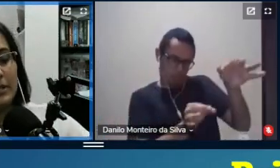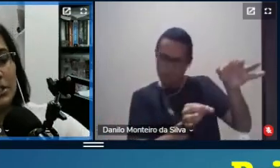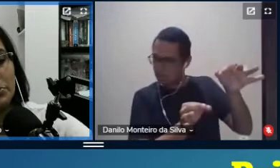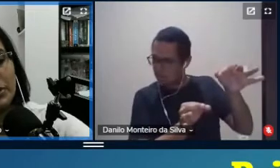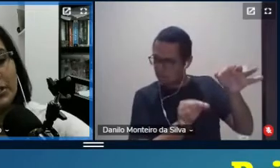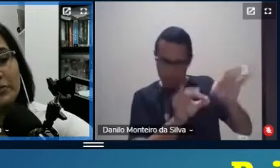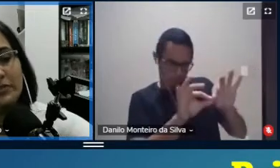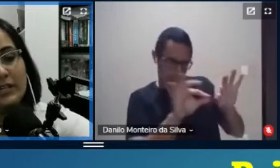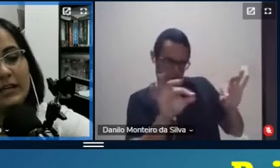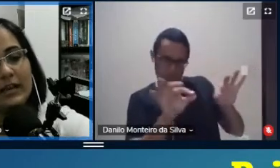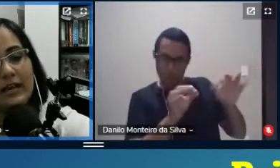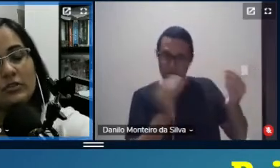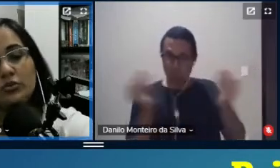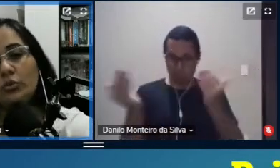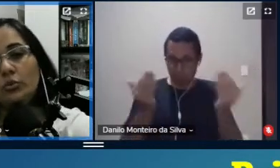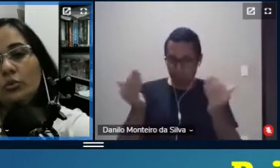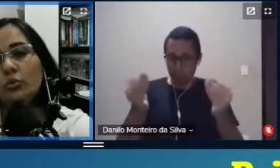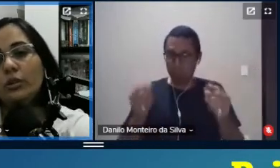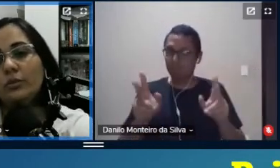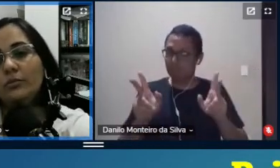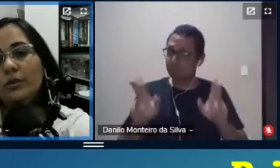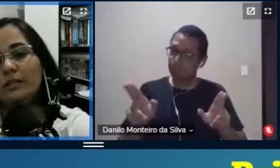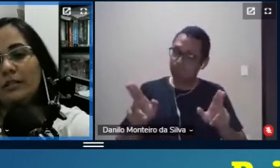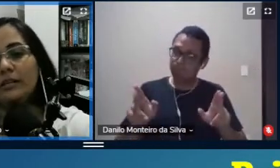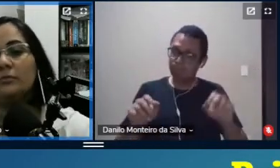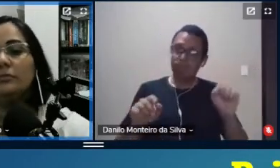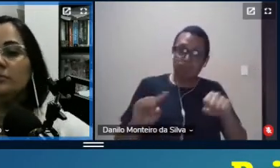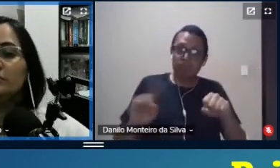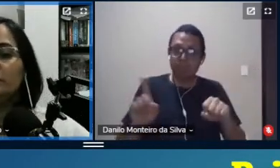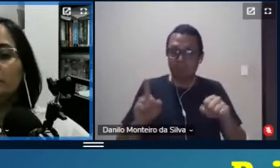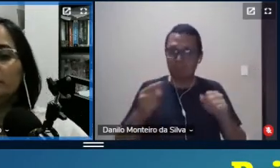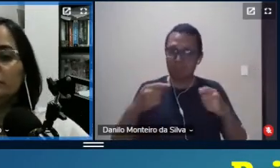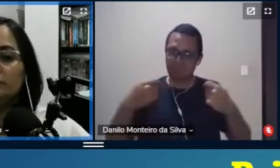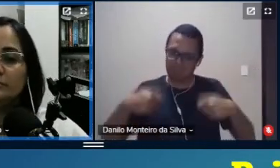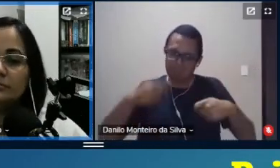E também a gente pode ver a estrutura do meu material.